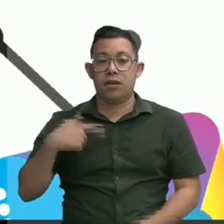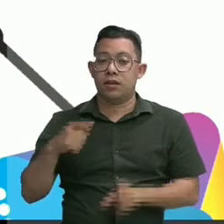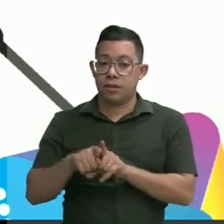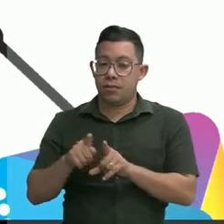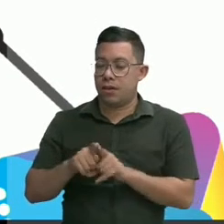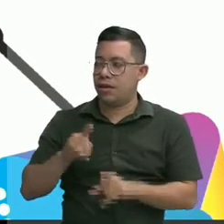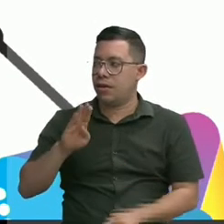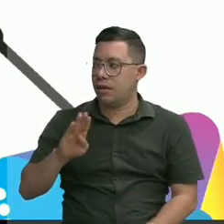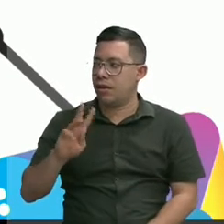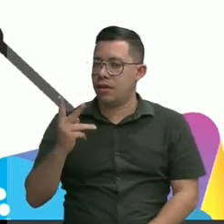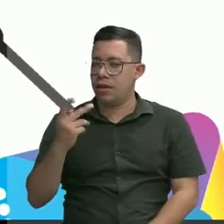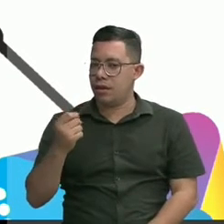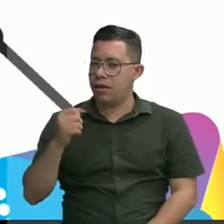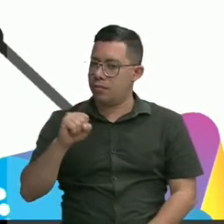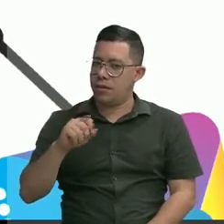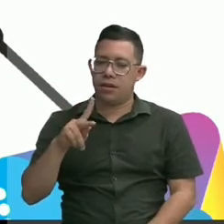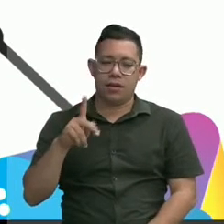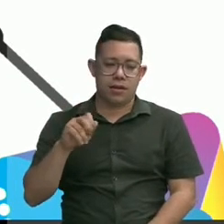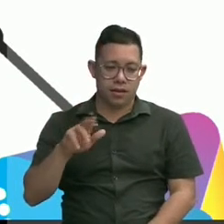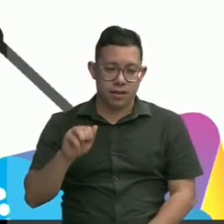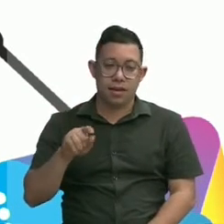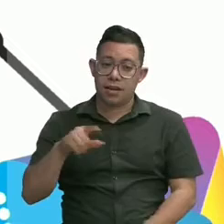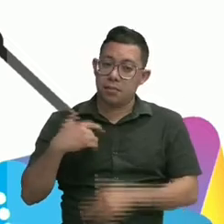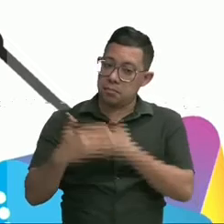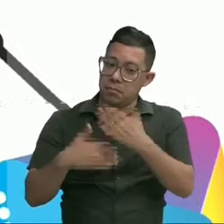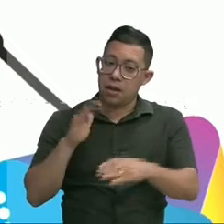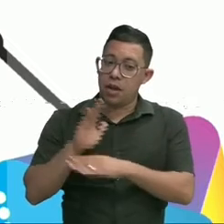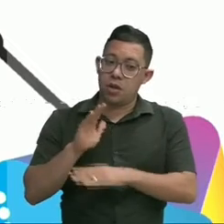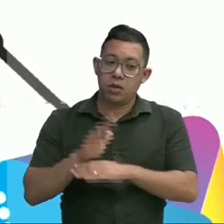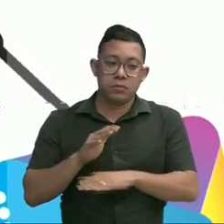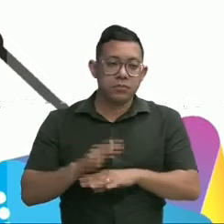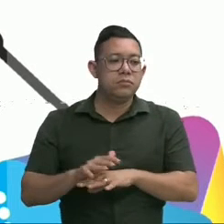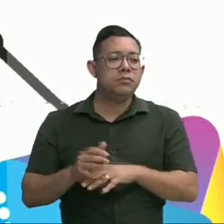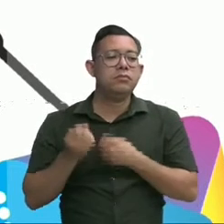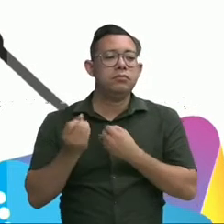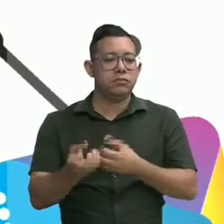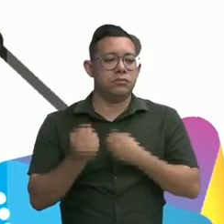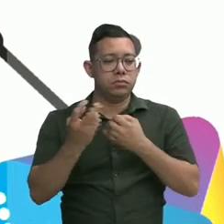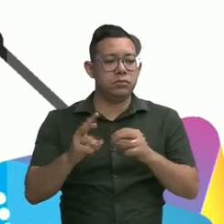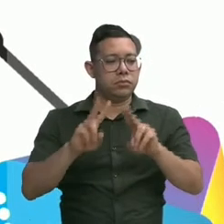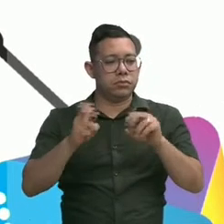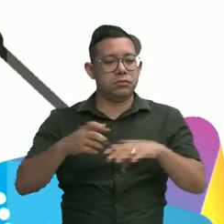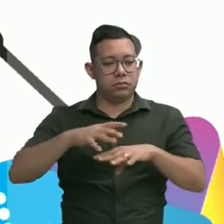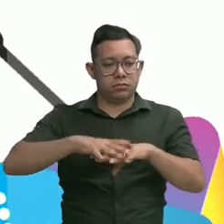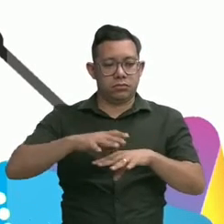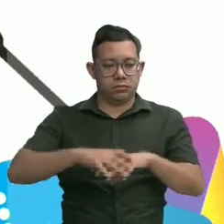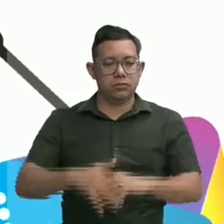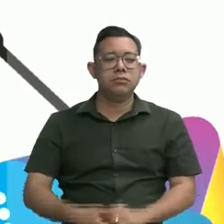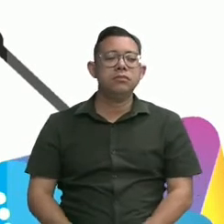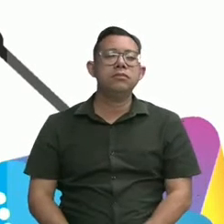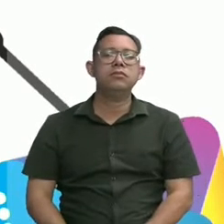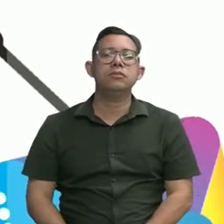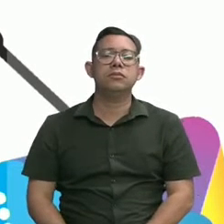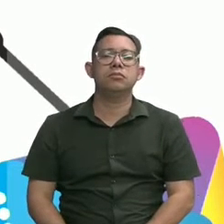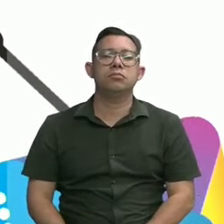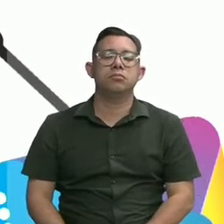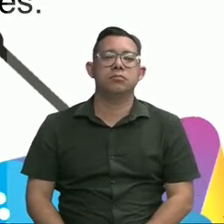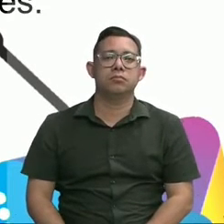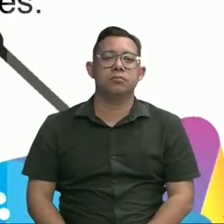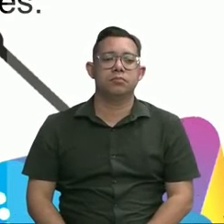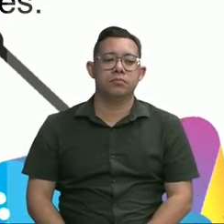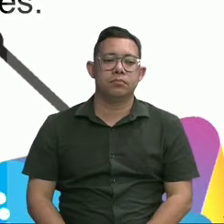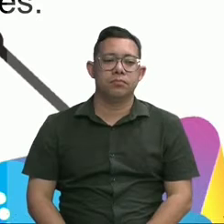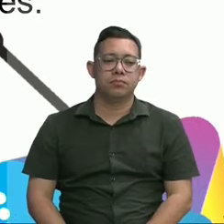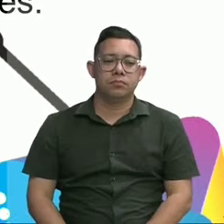contribuíram para o desenvolvimento da Matemática fornecendo importantes informações sobre as equações do